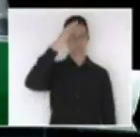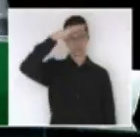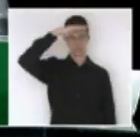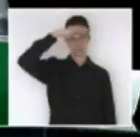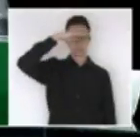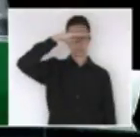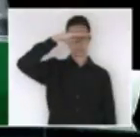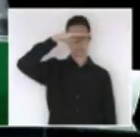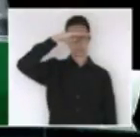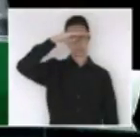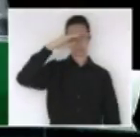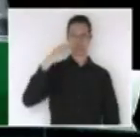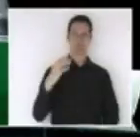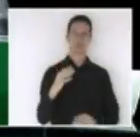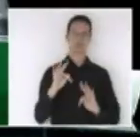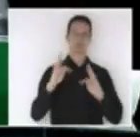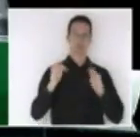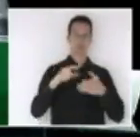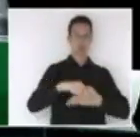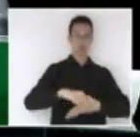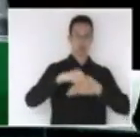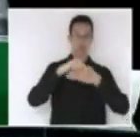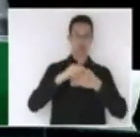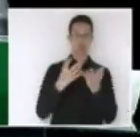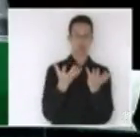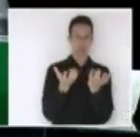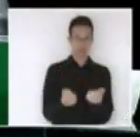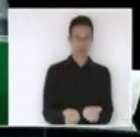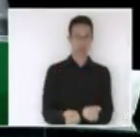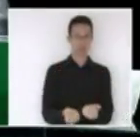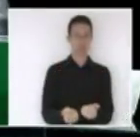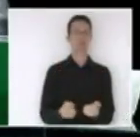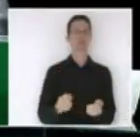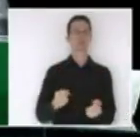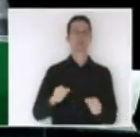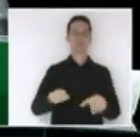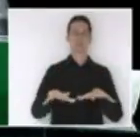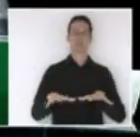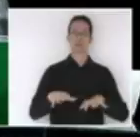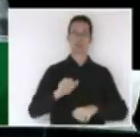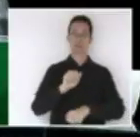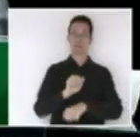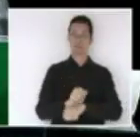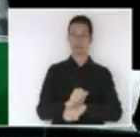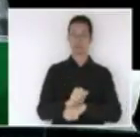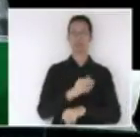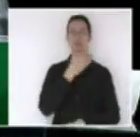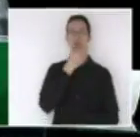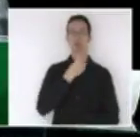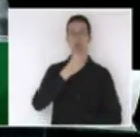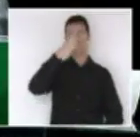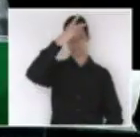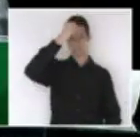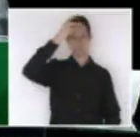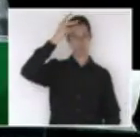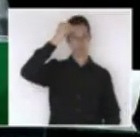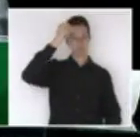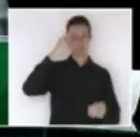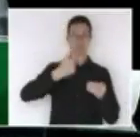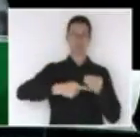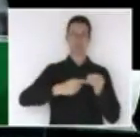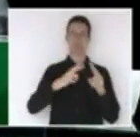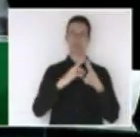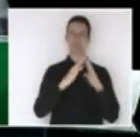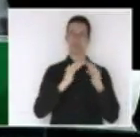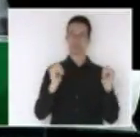com a aquiescência dos líderes dos partidos, suspendeu a sessão a fim de que o senhor prefeito do município de Brusque,